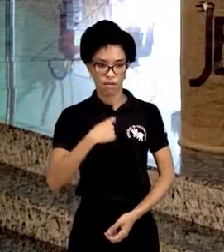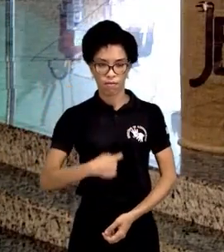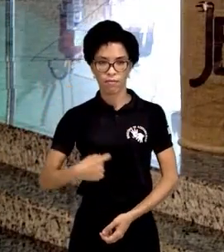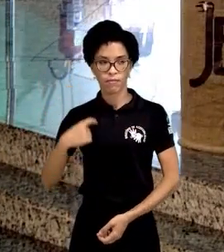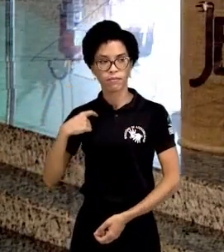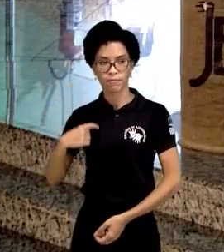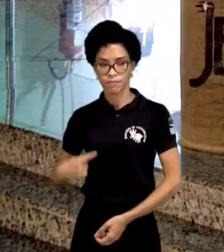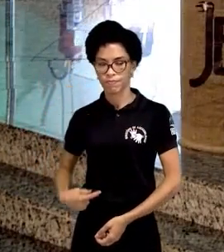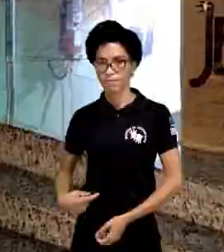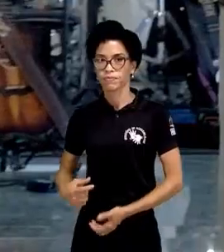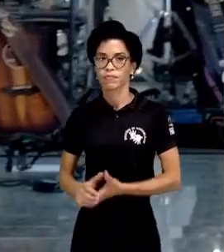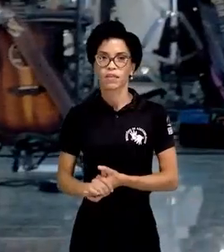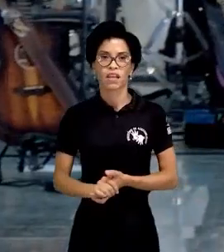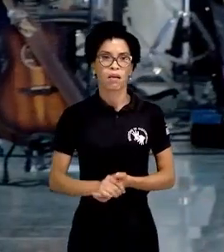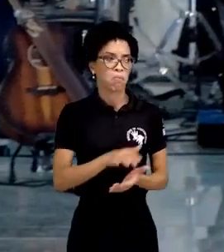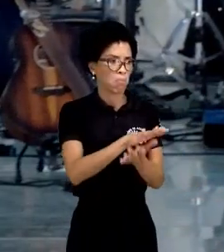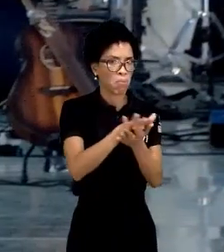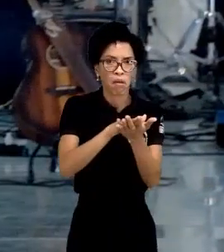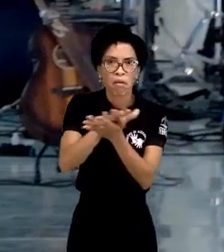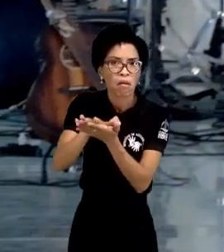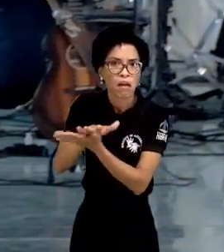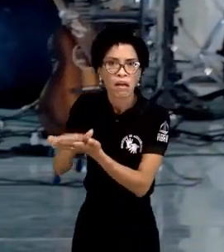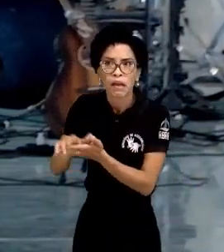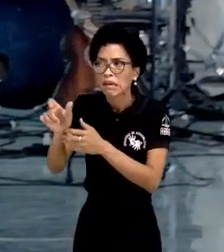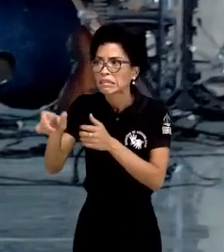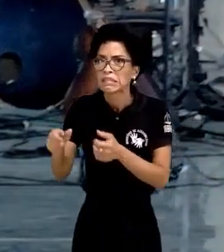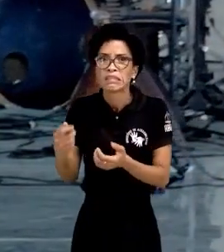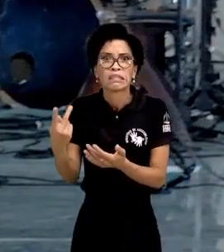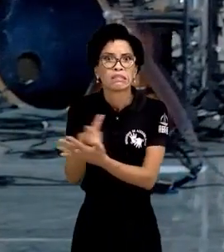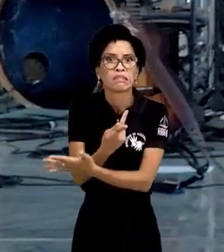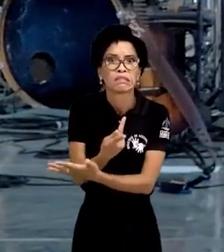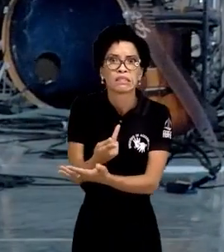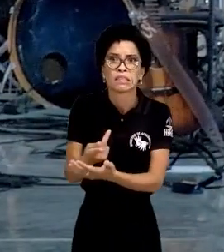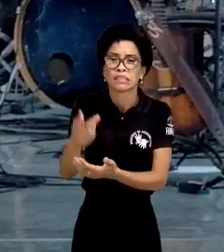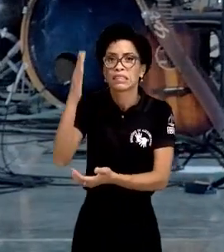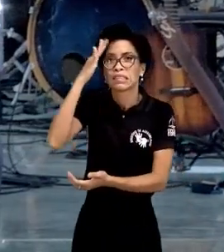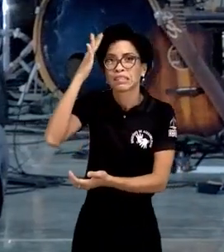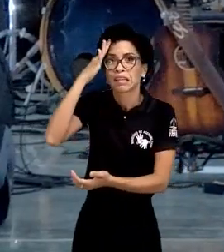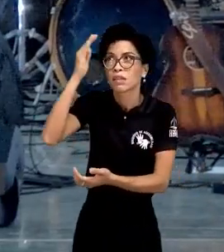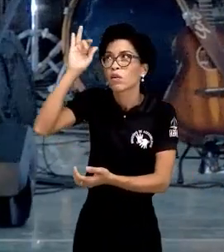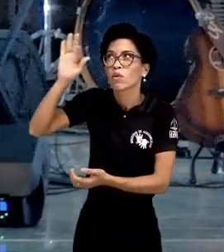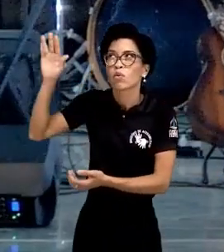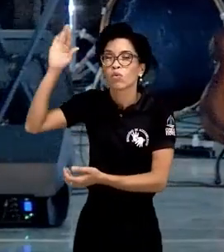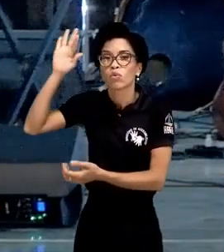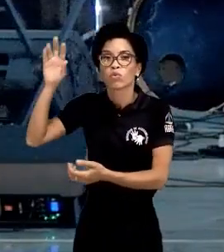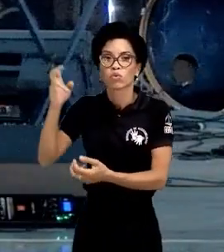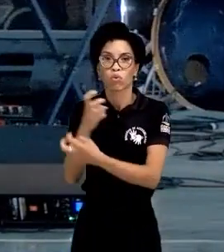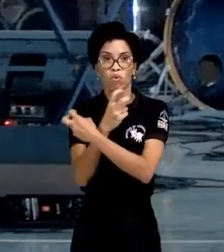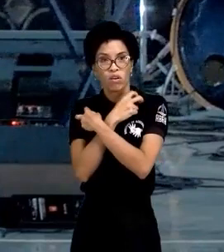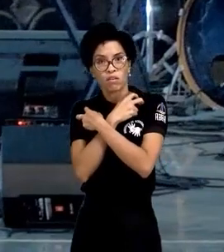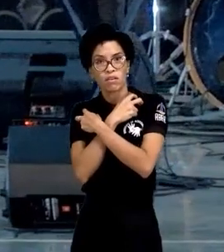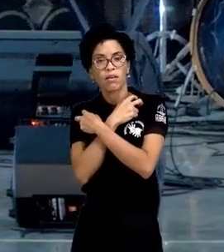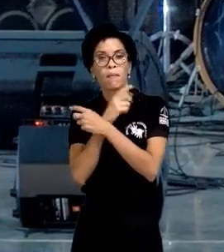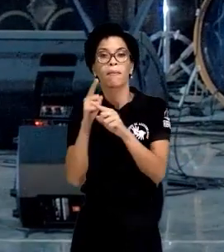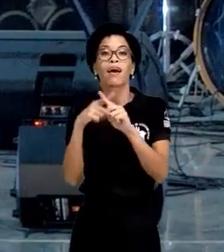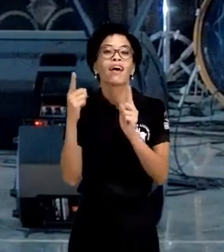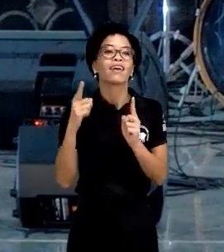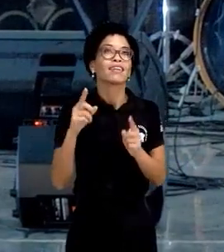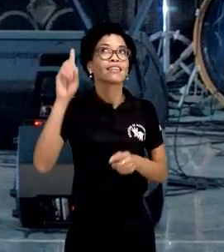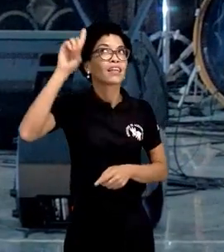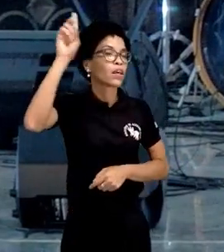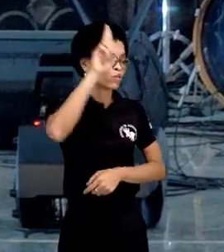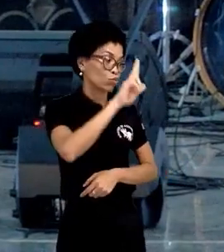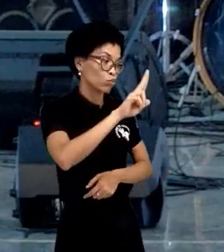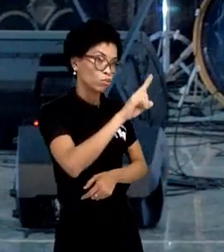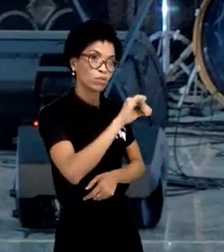José para causar impacto, mudança, diferença no cenário, apontando quem é Deus e